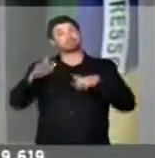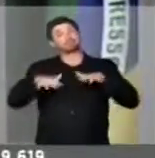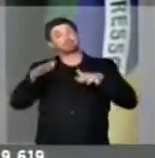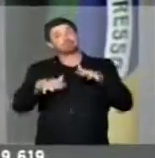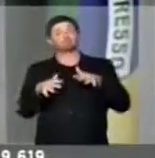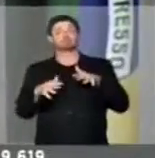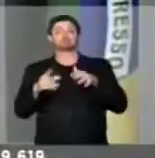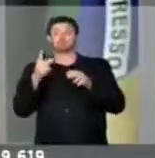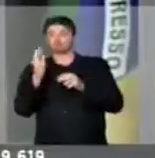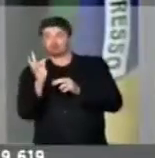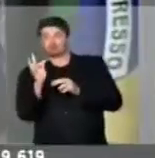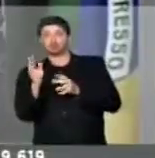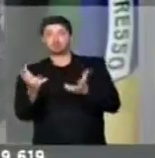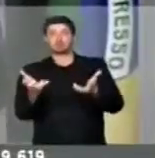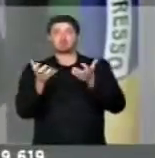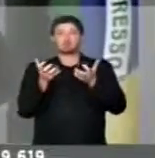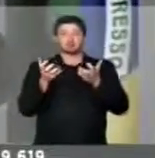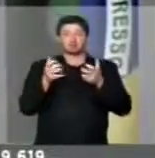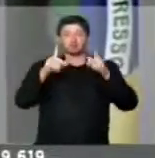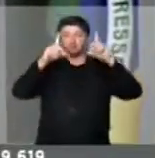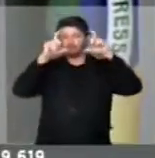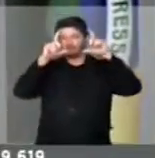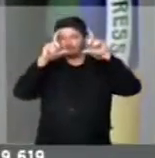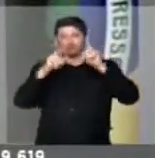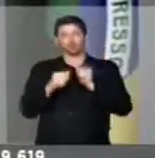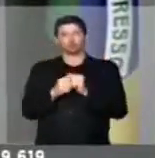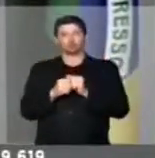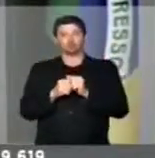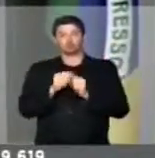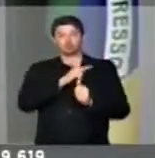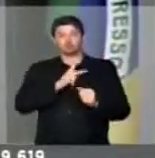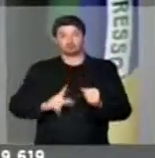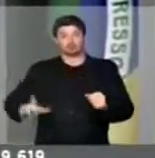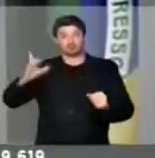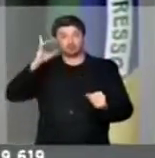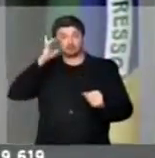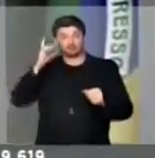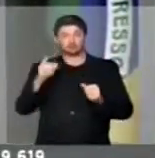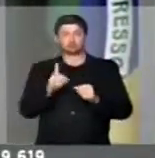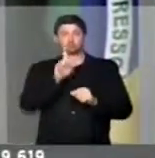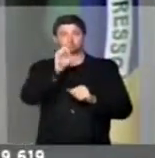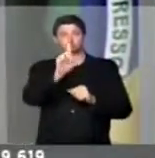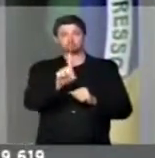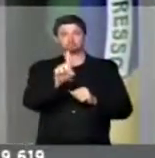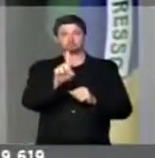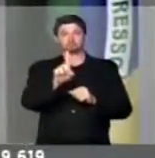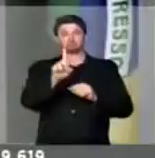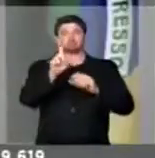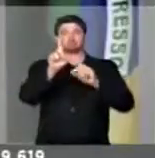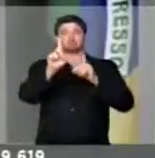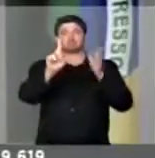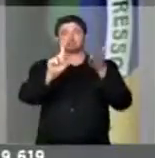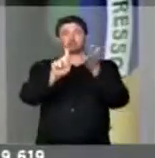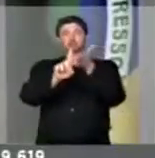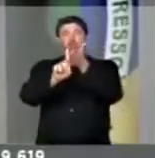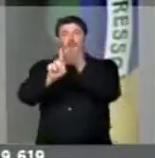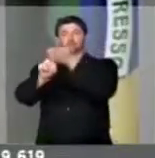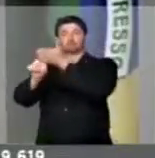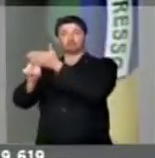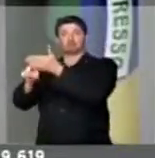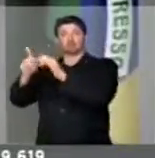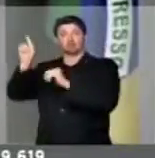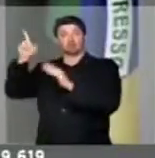talvez os petistas querem uma fotografia da presidente Dilma Rousseff sendo retirada do Palácio